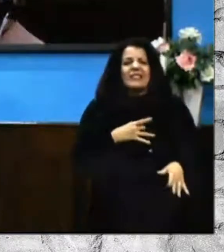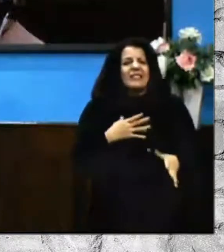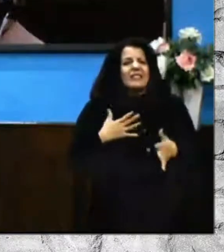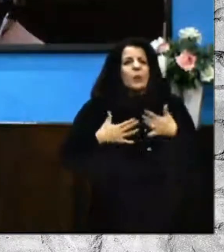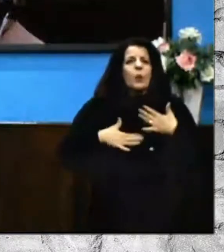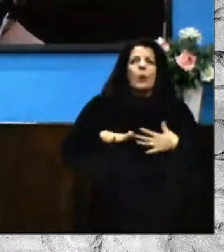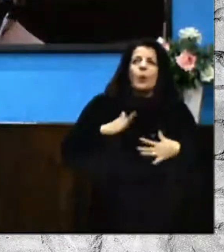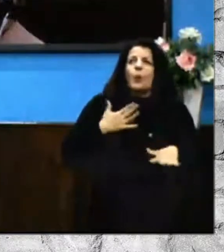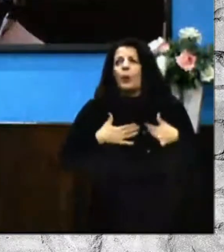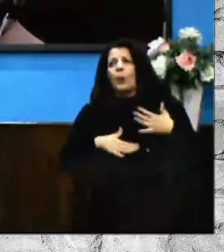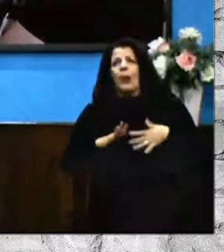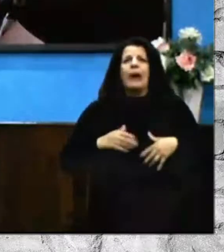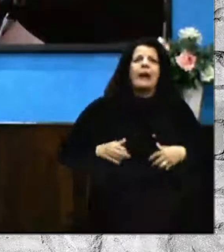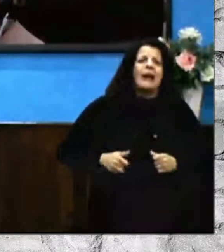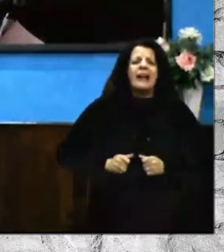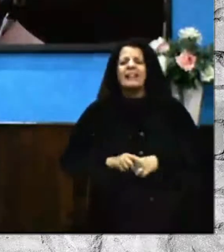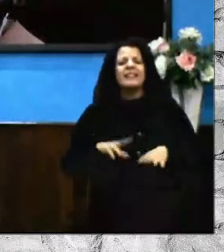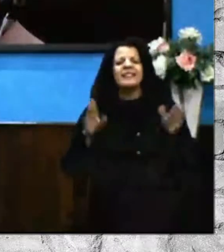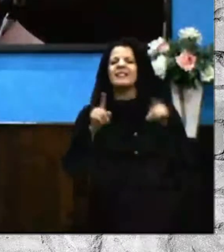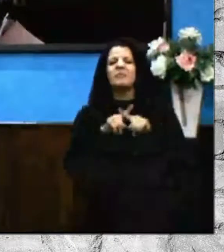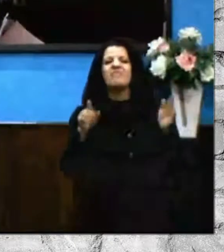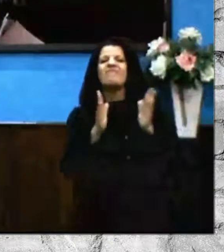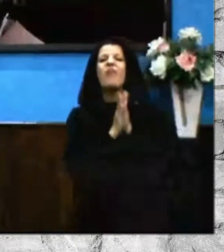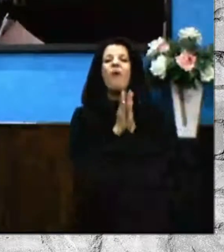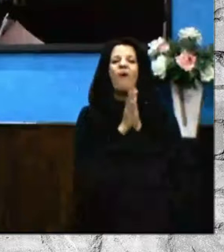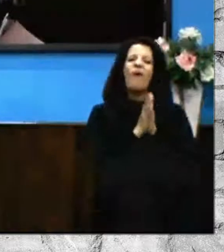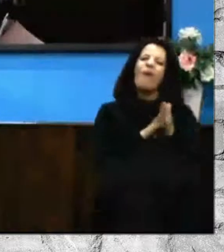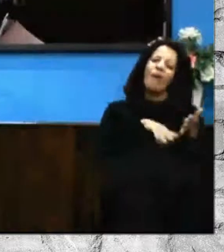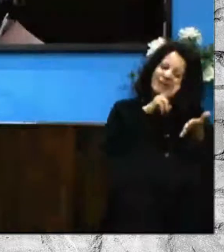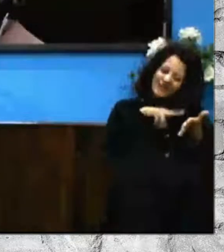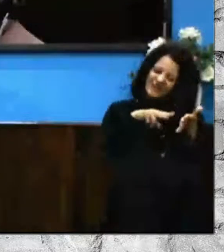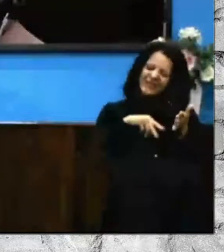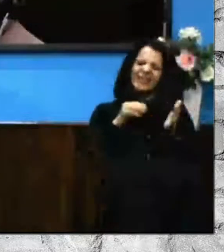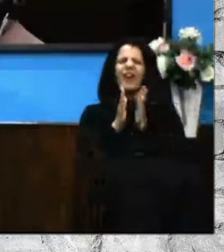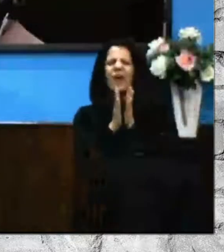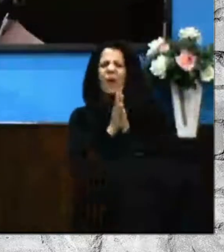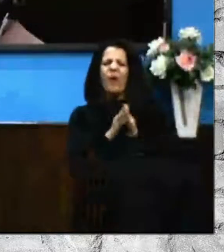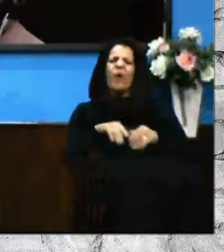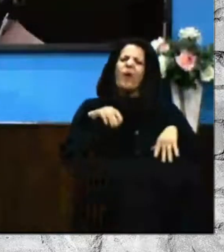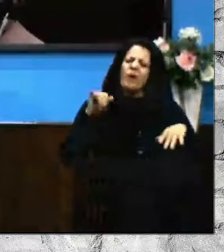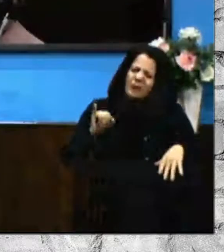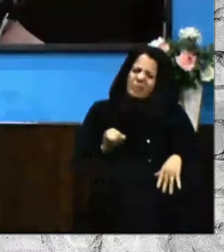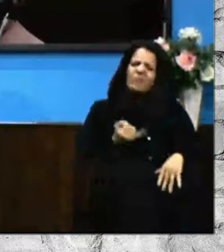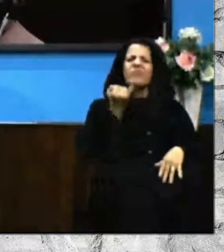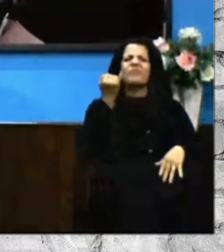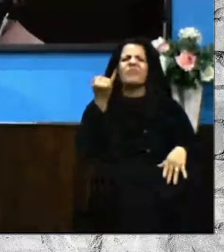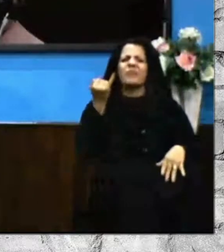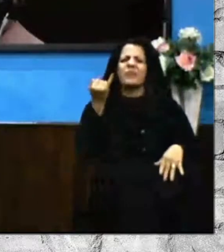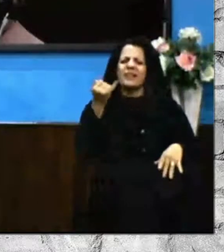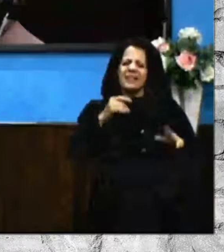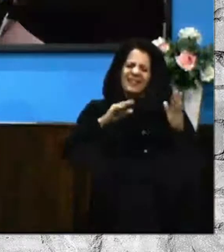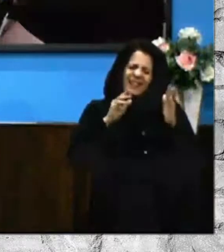a não negligenciar a sua vida com a palavra. Olha, aproveite esse tempo para ser uma pessoa da palavra, leia a Escritura, ame a